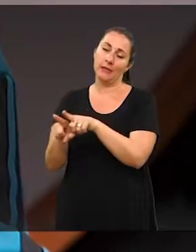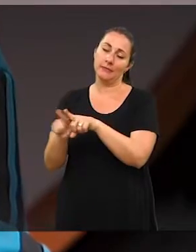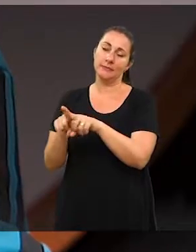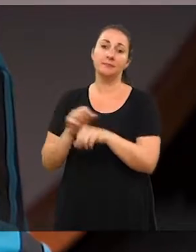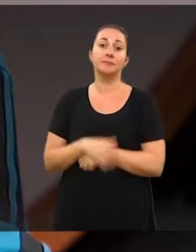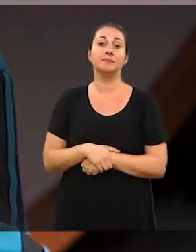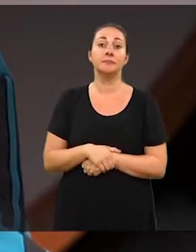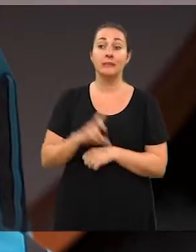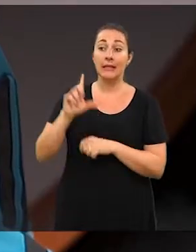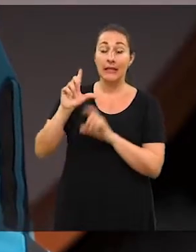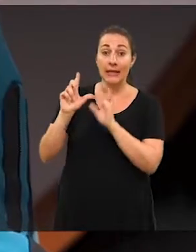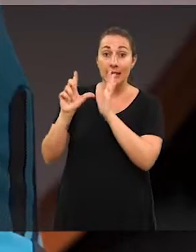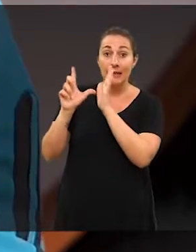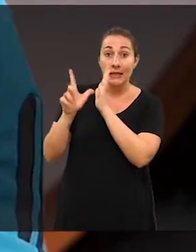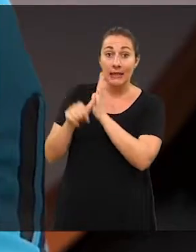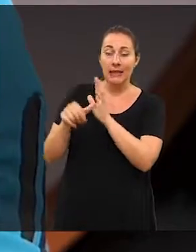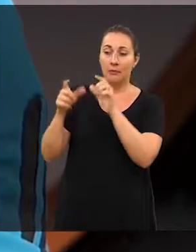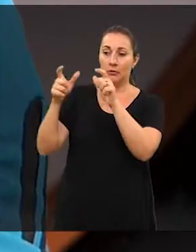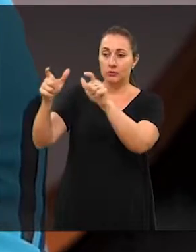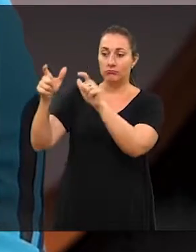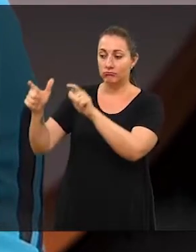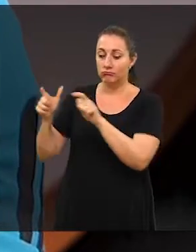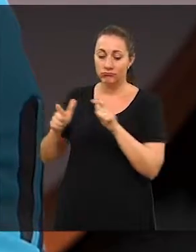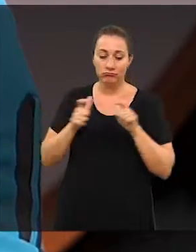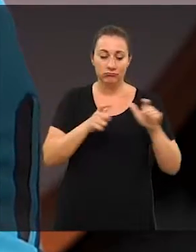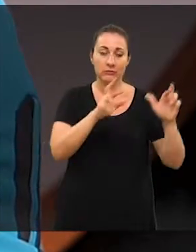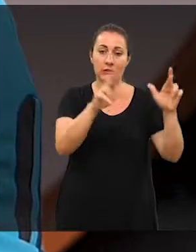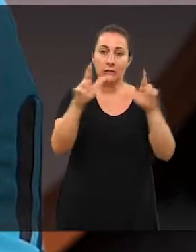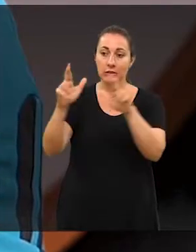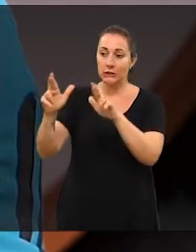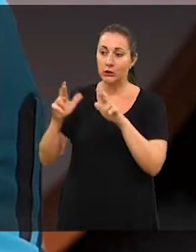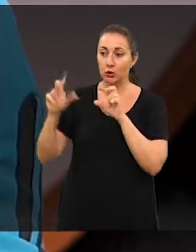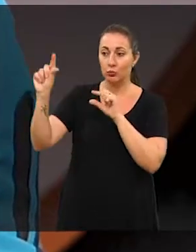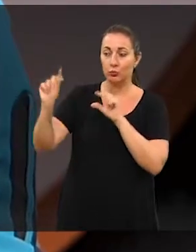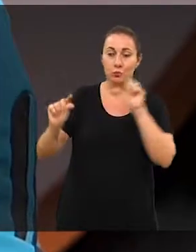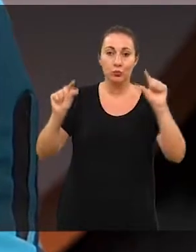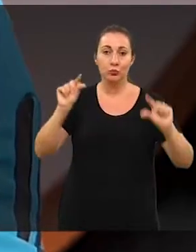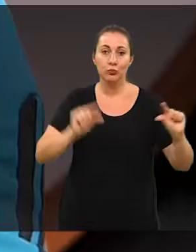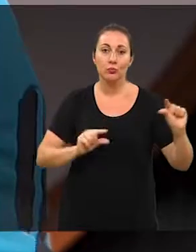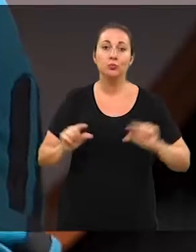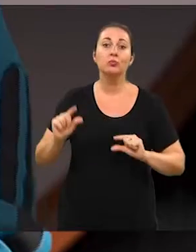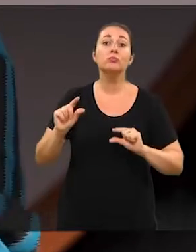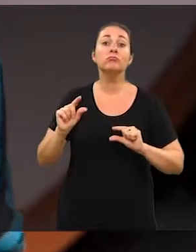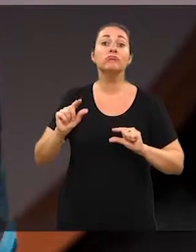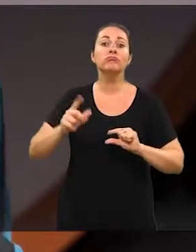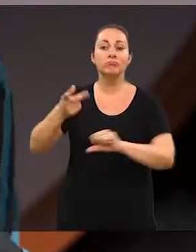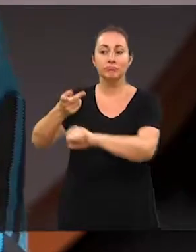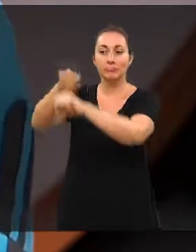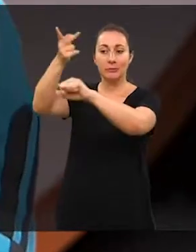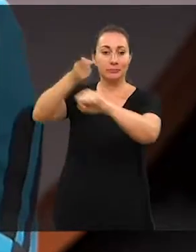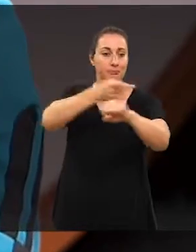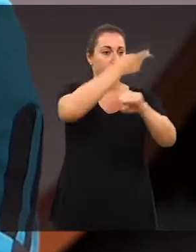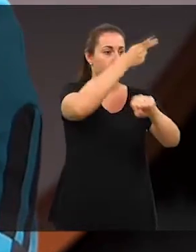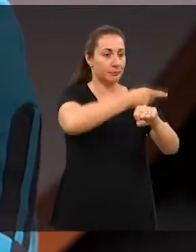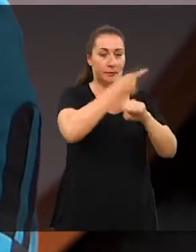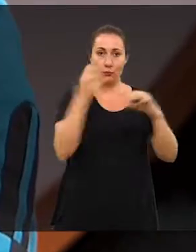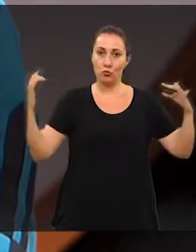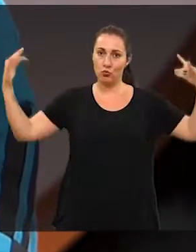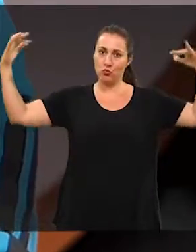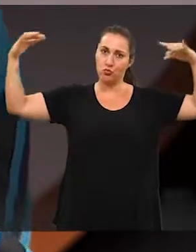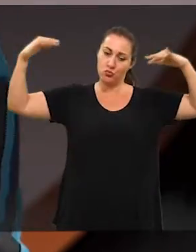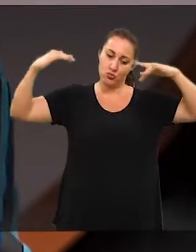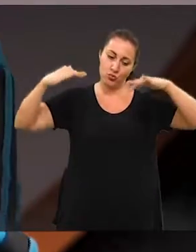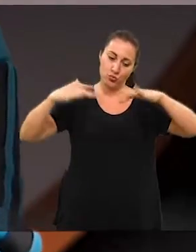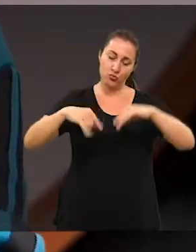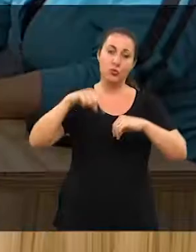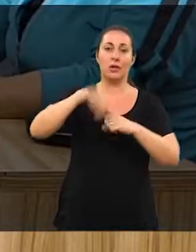né? Depois que tiverem sido nas micro-regiões feito tudo, os grandes campeões vêm aqui para Erechim